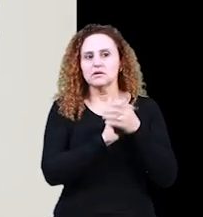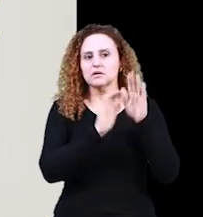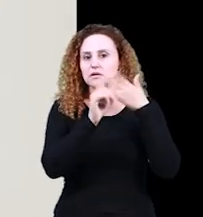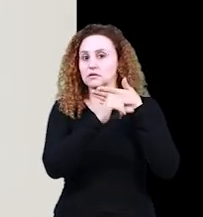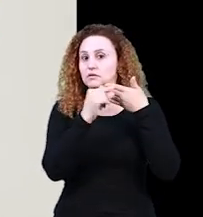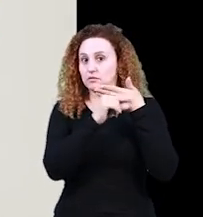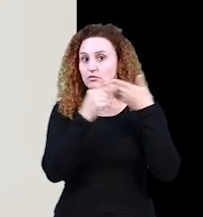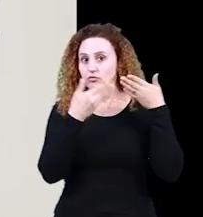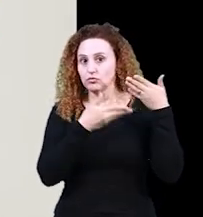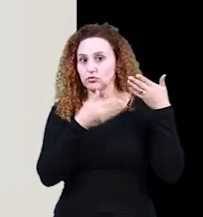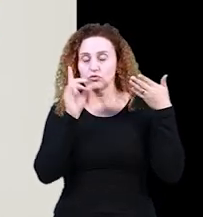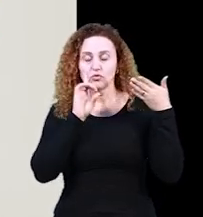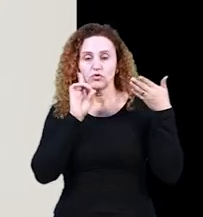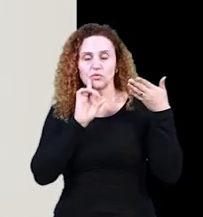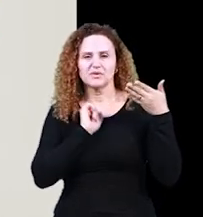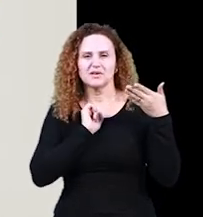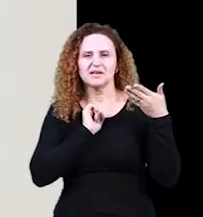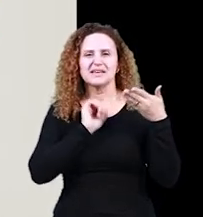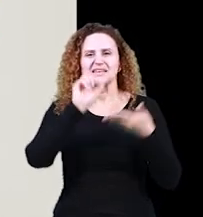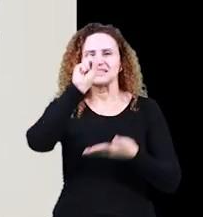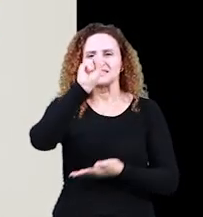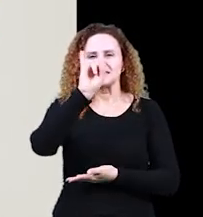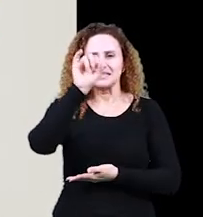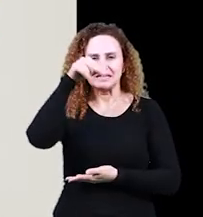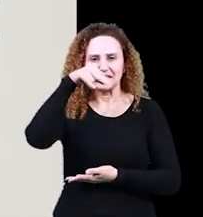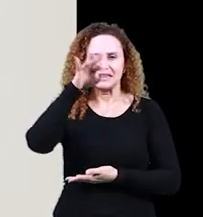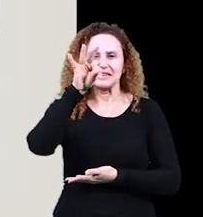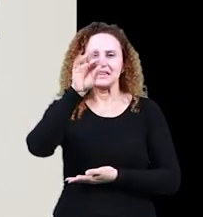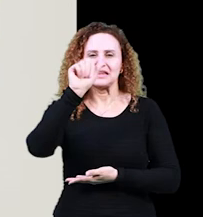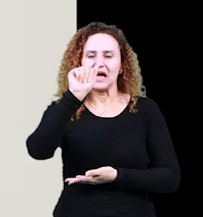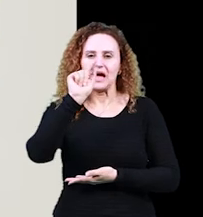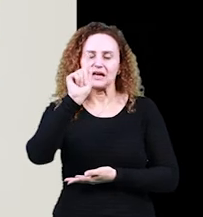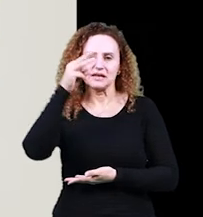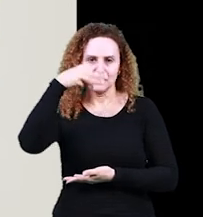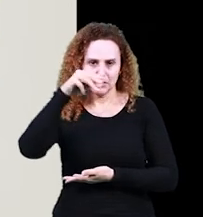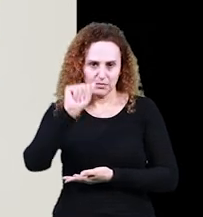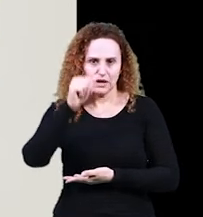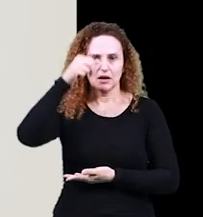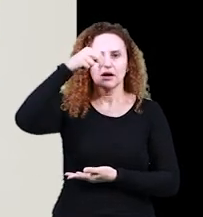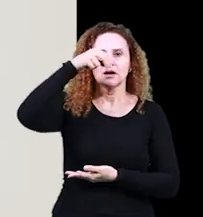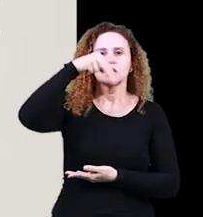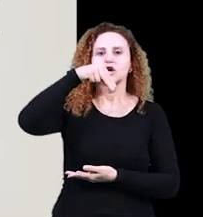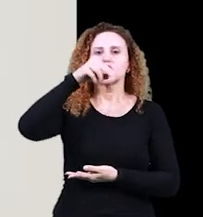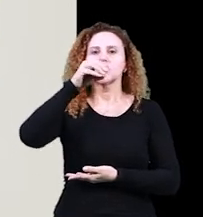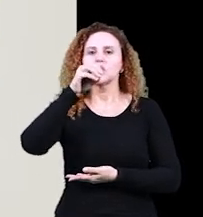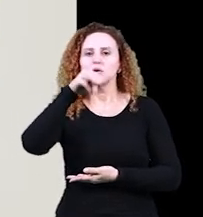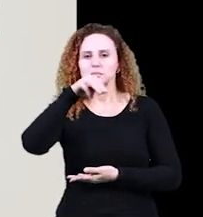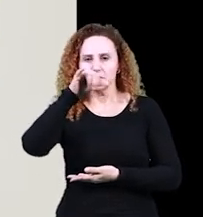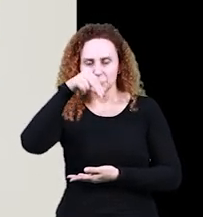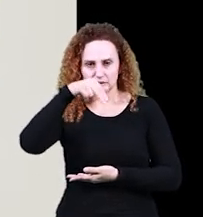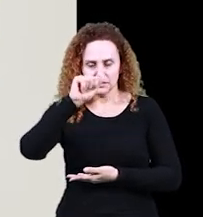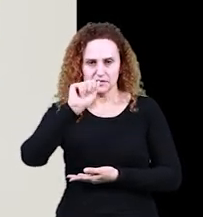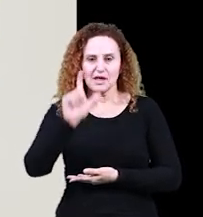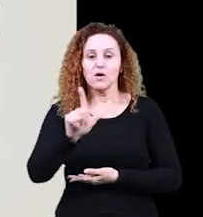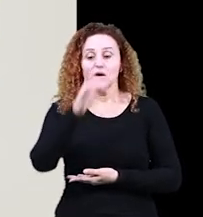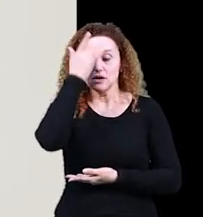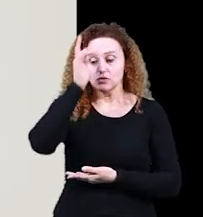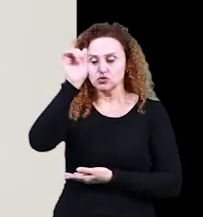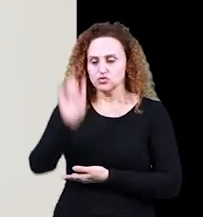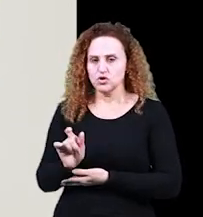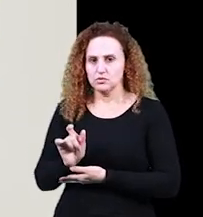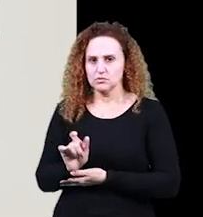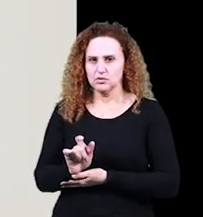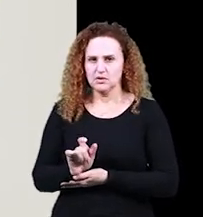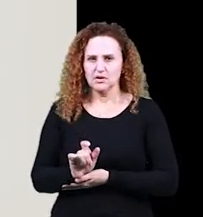conforme os sons Que sintagma nominal mas sintagma verbal o clima nominal no português corresponde ao sujeito e o sintagma verbal